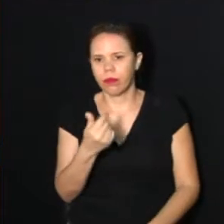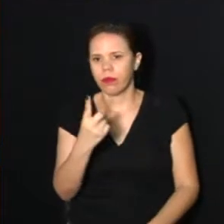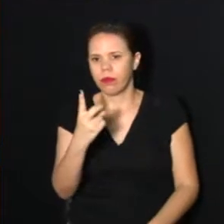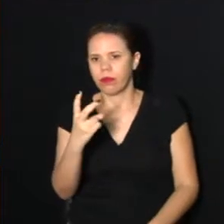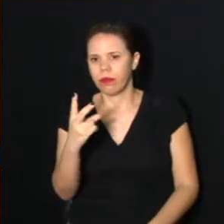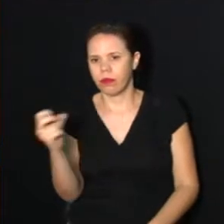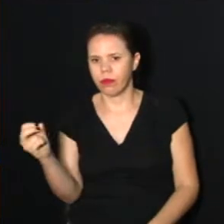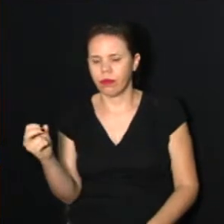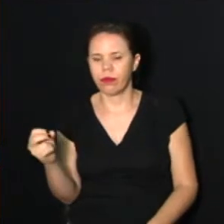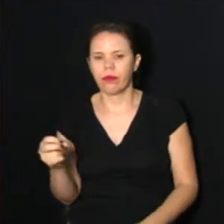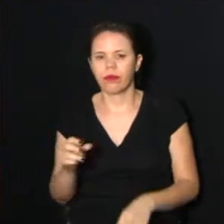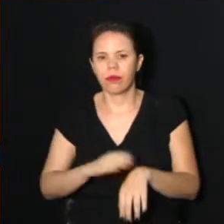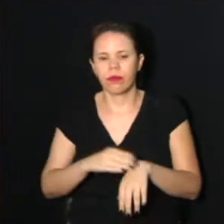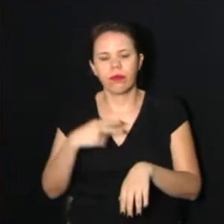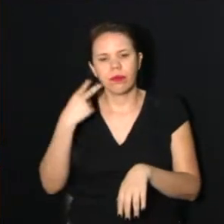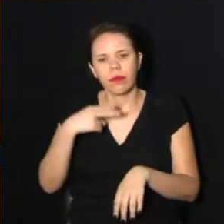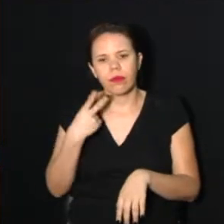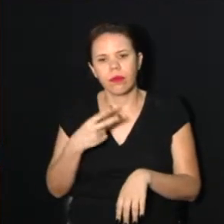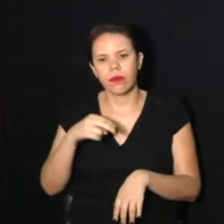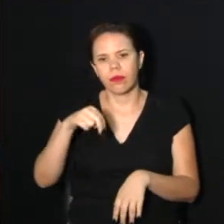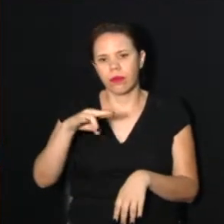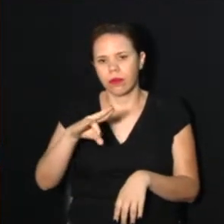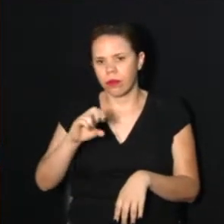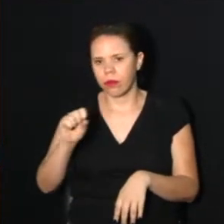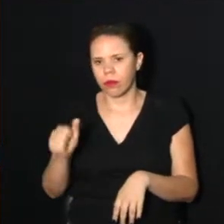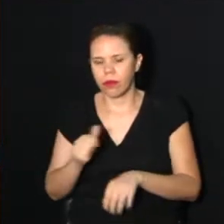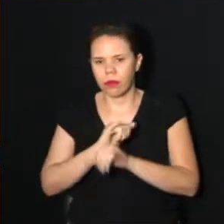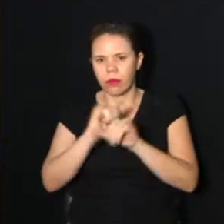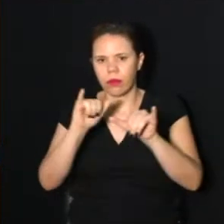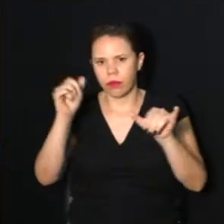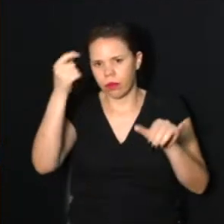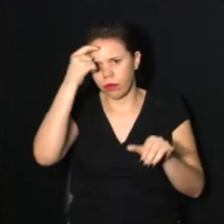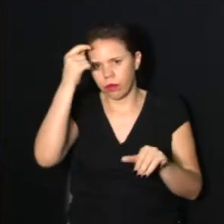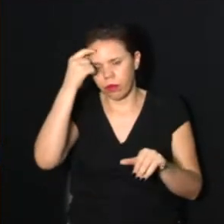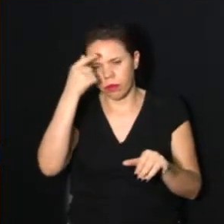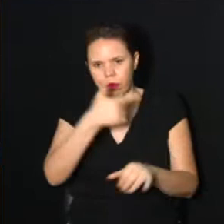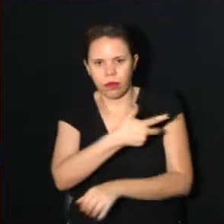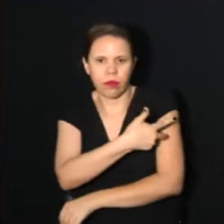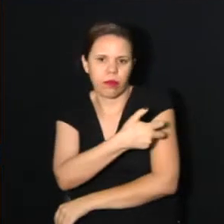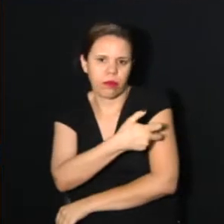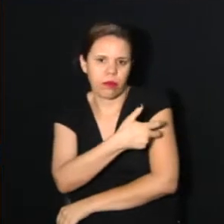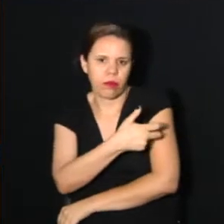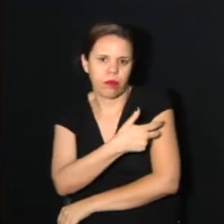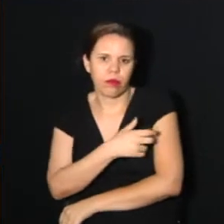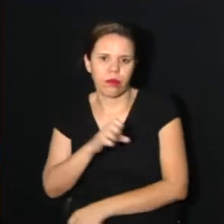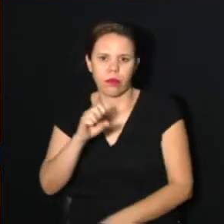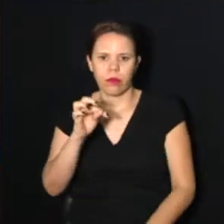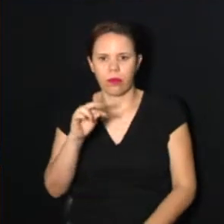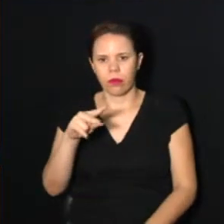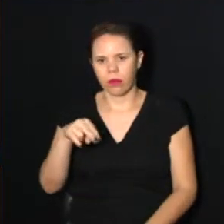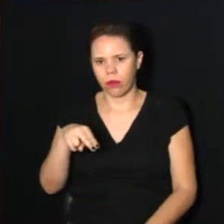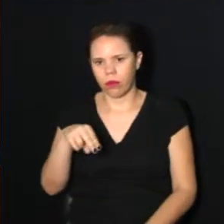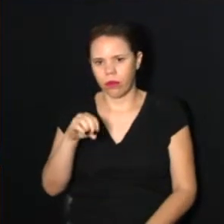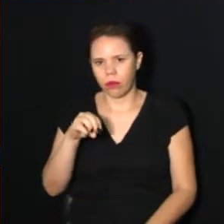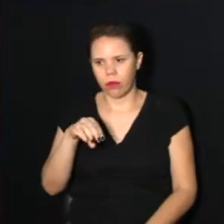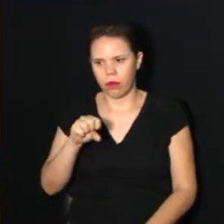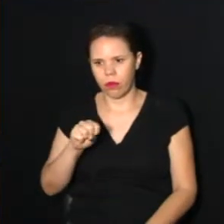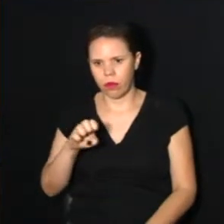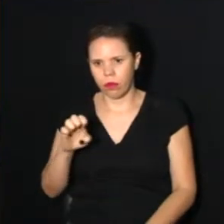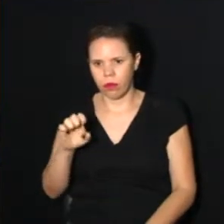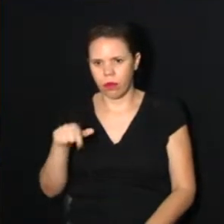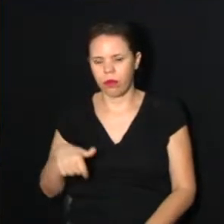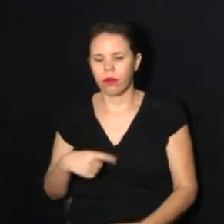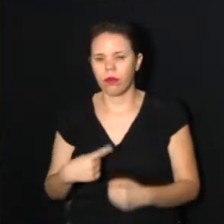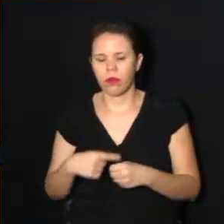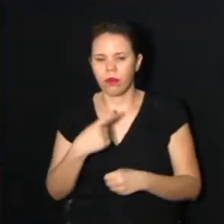220.650, de autoria da senhora Neuza do São João, que institui a campanha de conscientização de vacinação contra a cinomose canina no município de Campinas